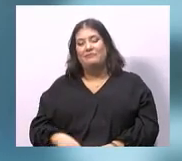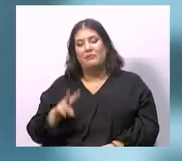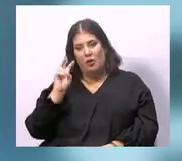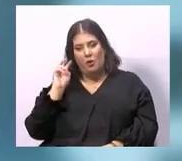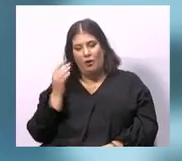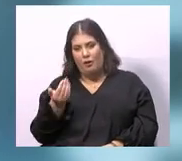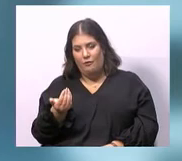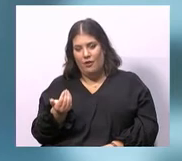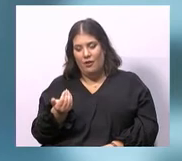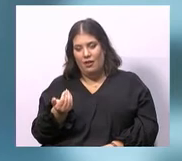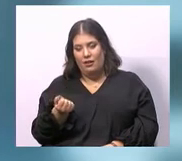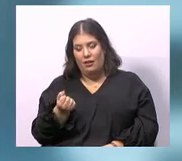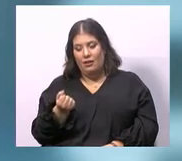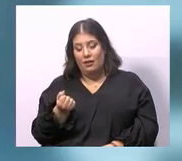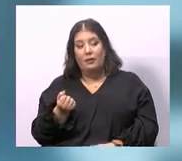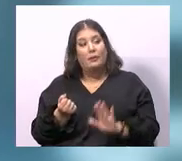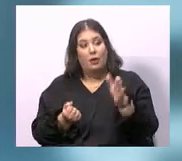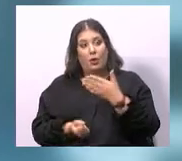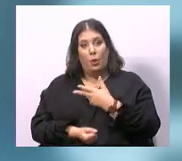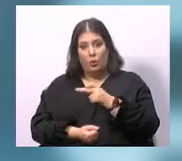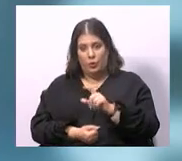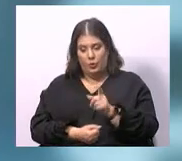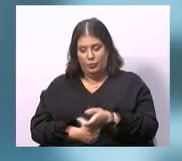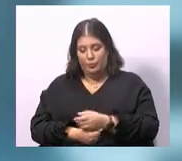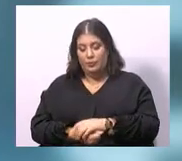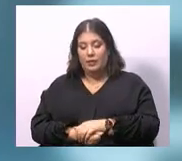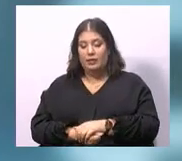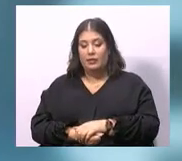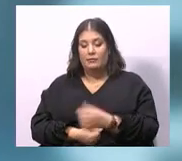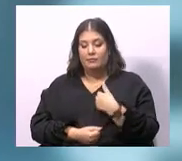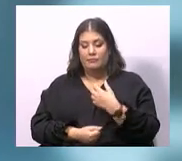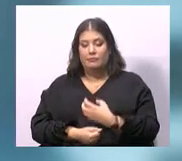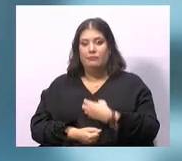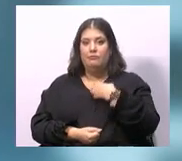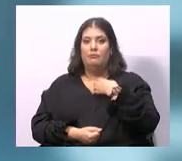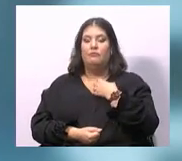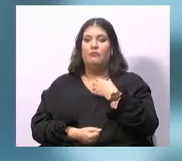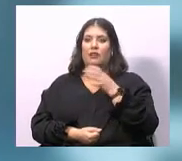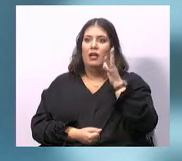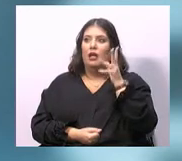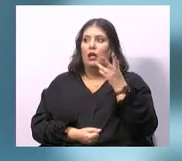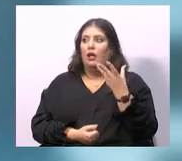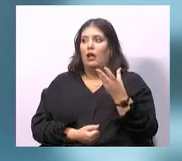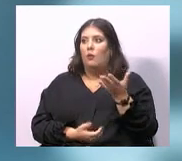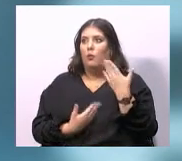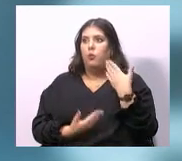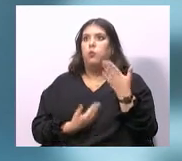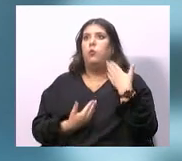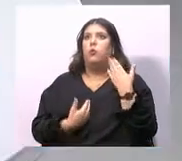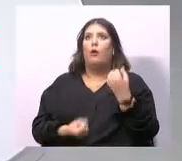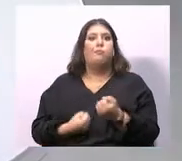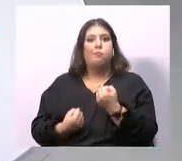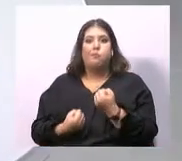ouvi-lo. Qual é a sua pergunta? Sr. doutor, eu sinto o calor é